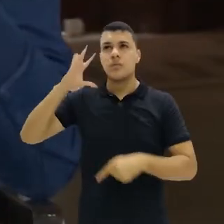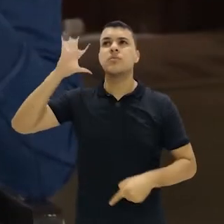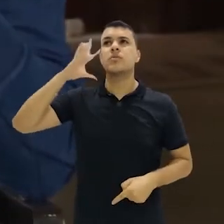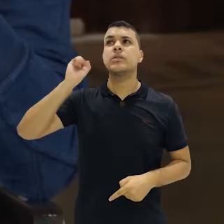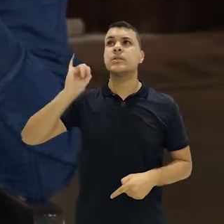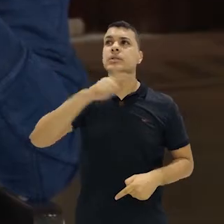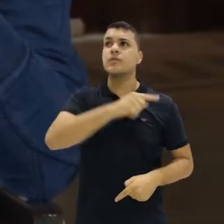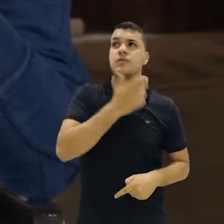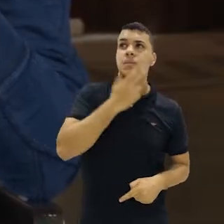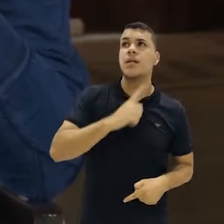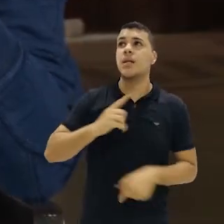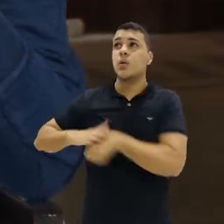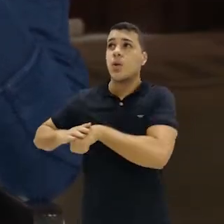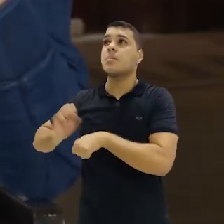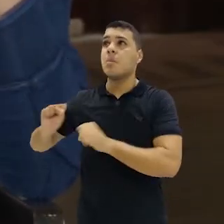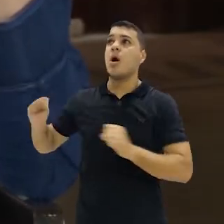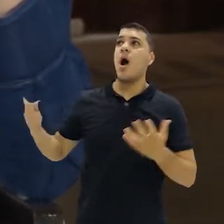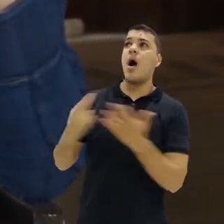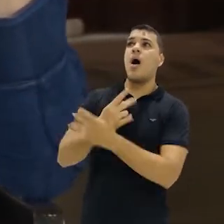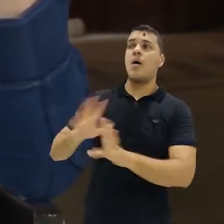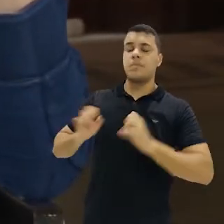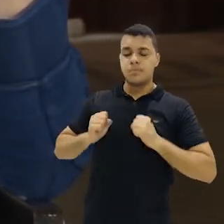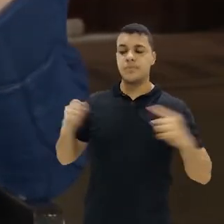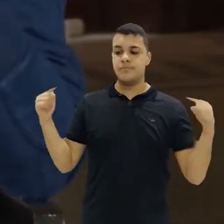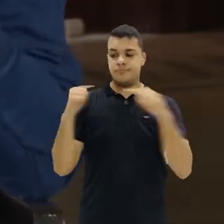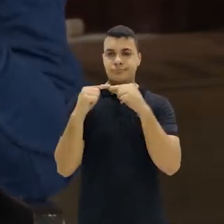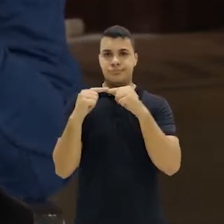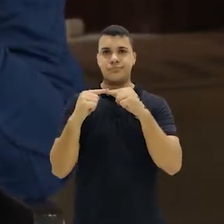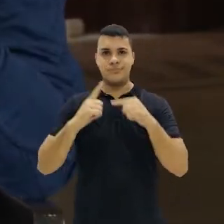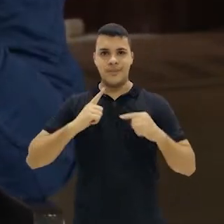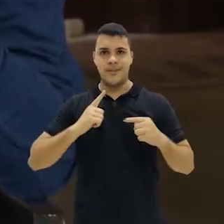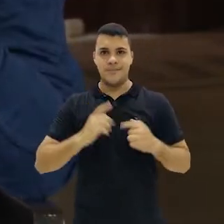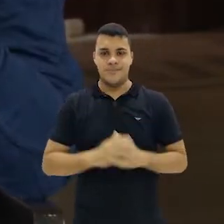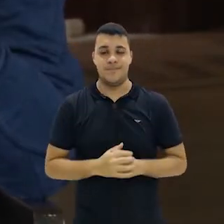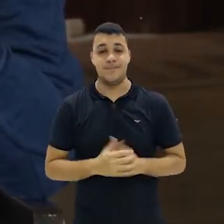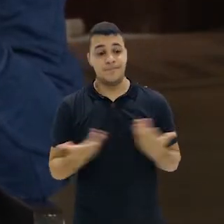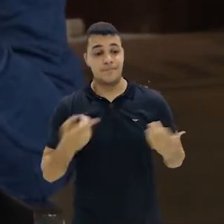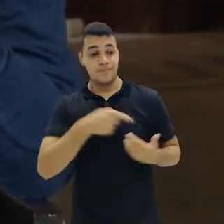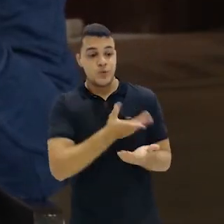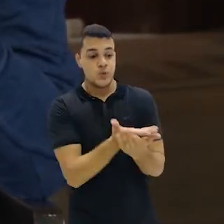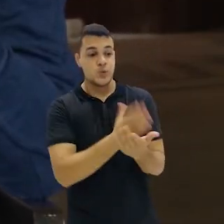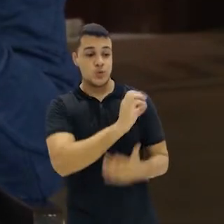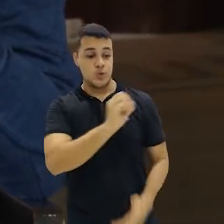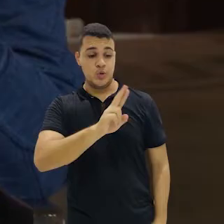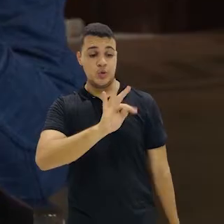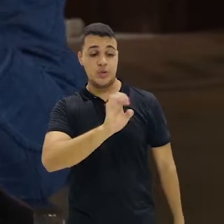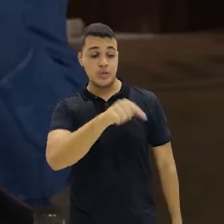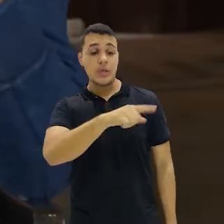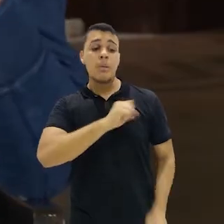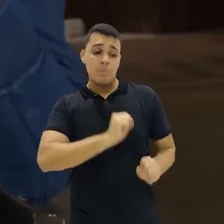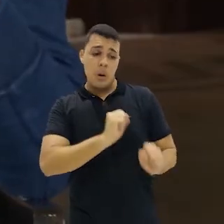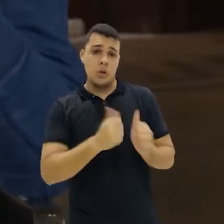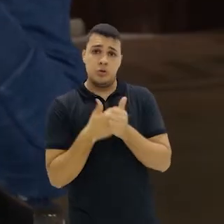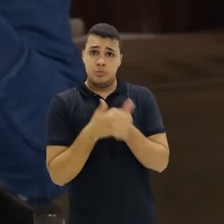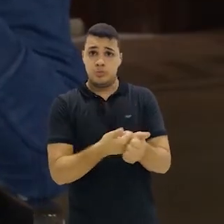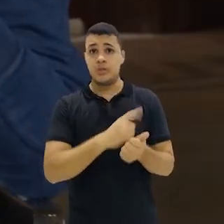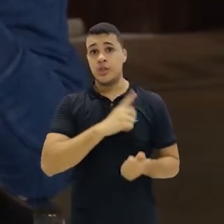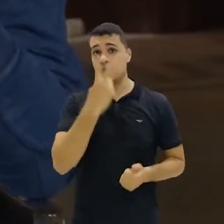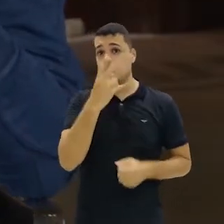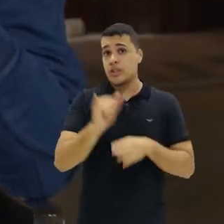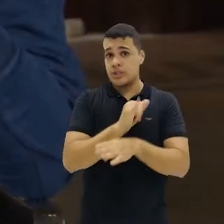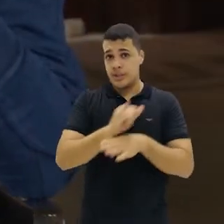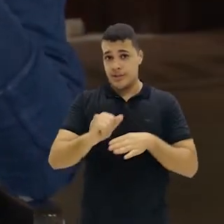Os estudos de coortes, eles podem ser conduzidos segundo duas estratégias. Tá? Essas estratégias